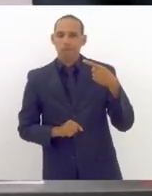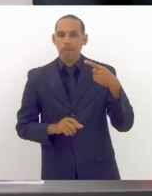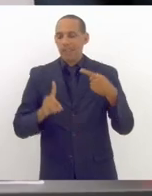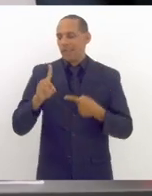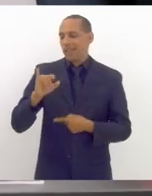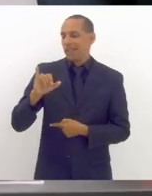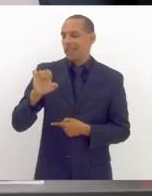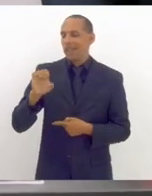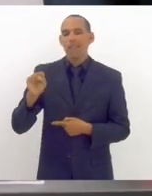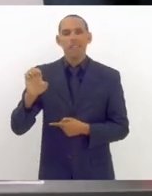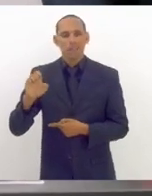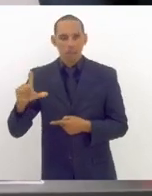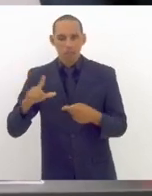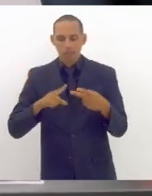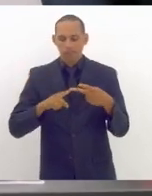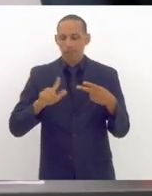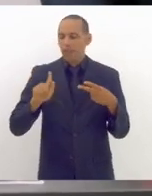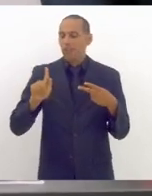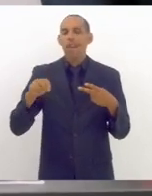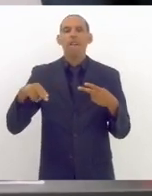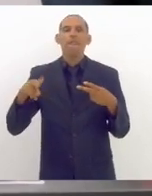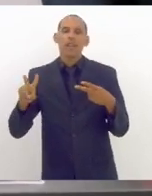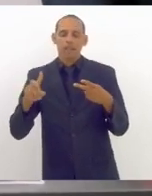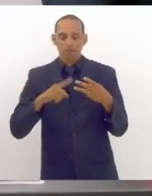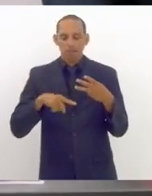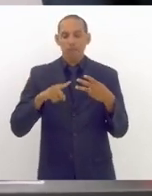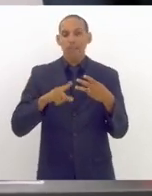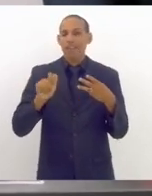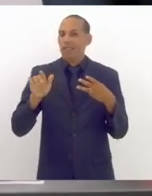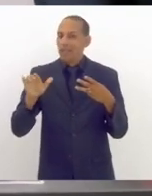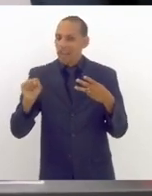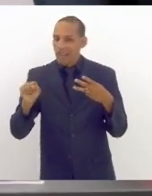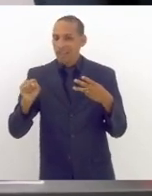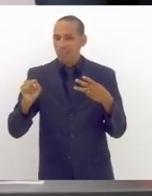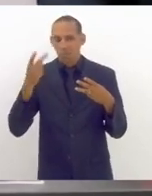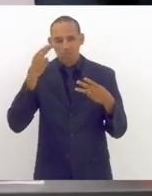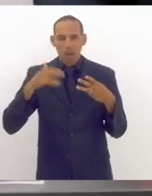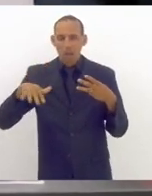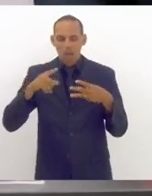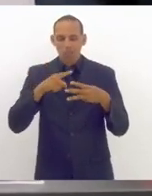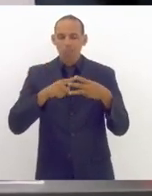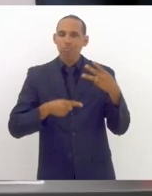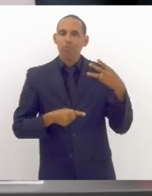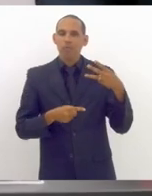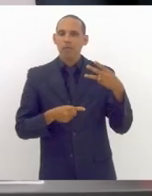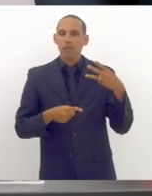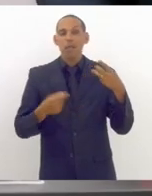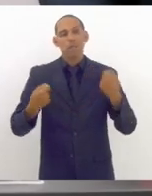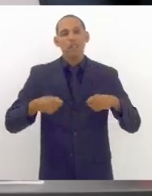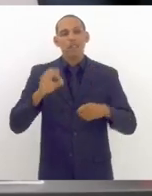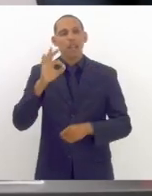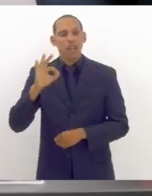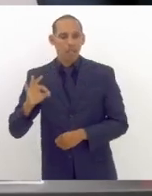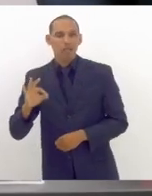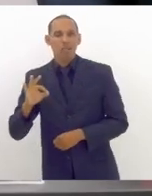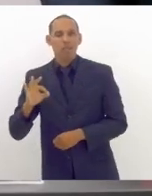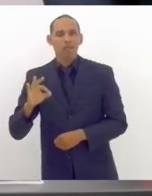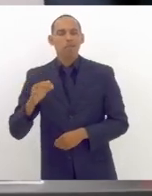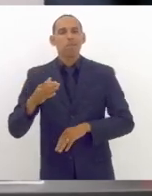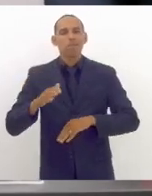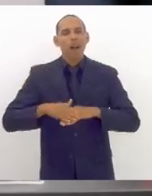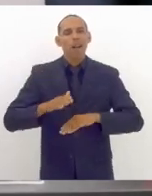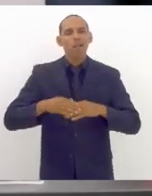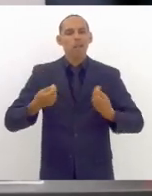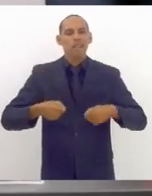diesel GNV gás natural eles vão ser a gente vai ter que fazer uma alíquota de Rem para eles que vai ser